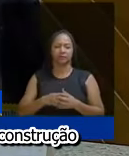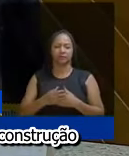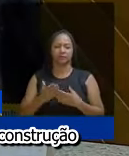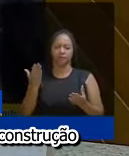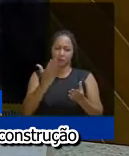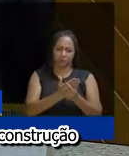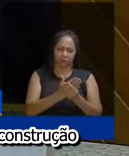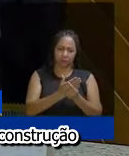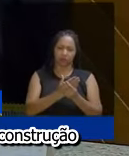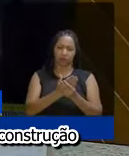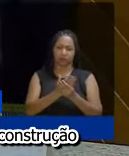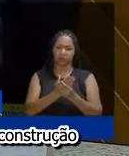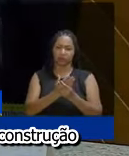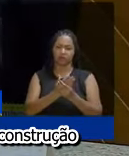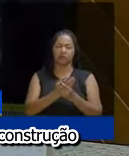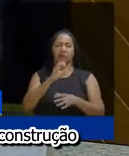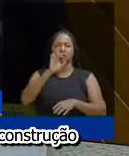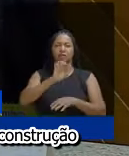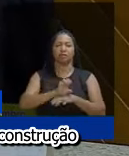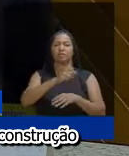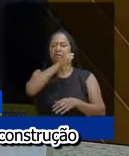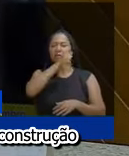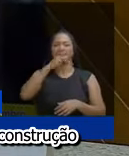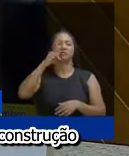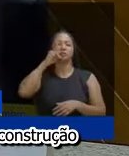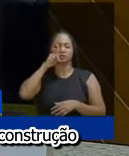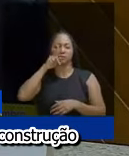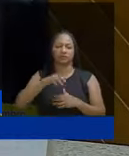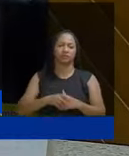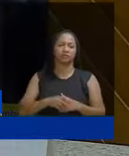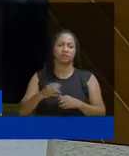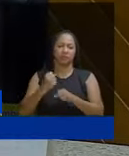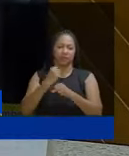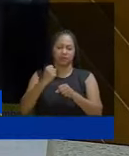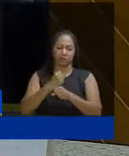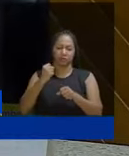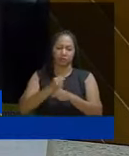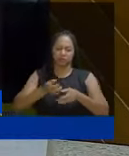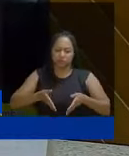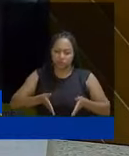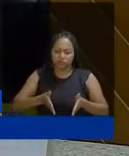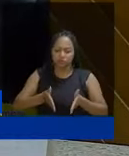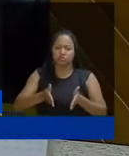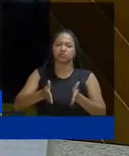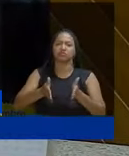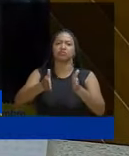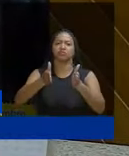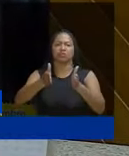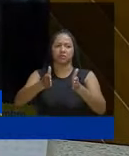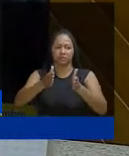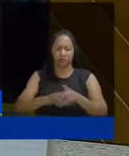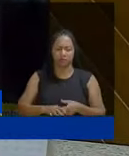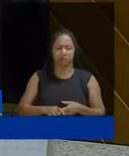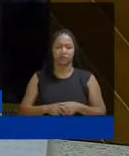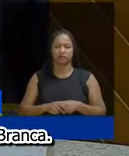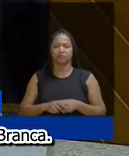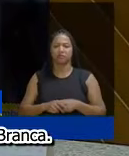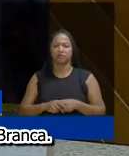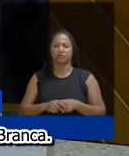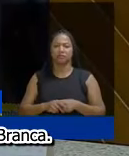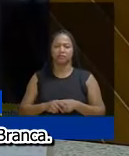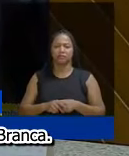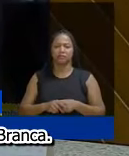do Ministério da Saúde com o Estado do Amapá para a construção de um canal de drenagem para